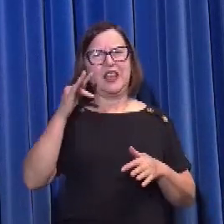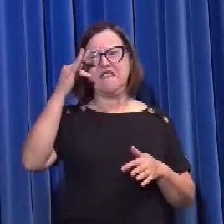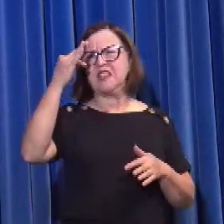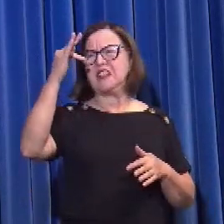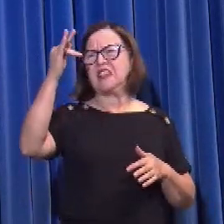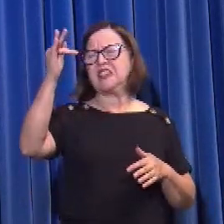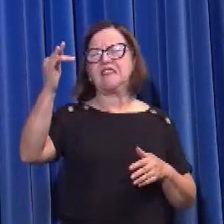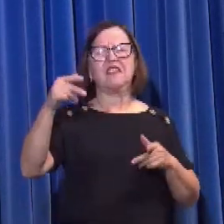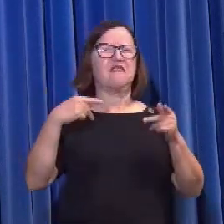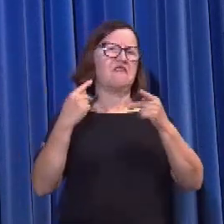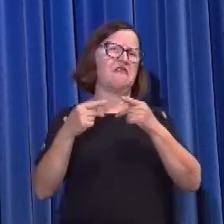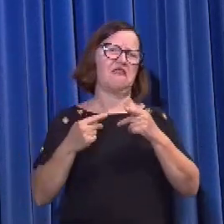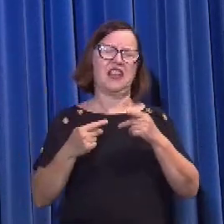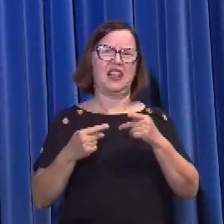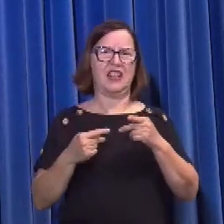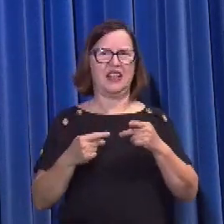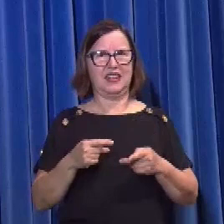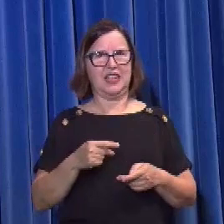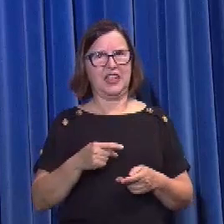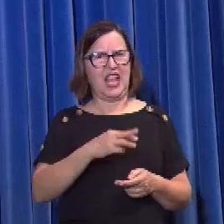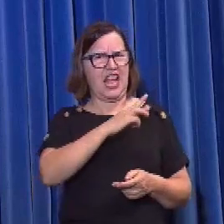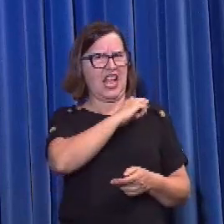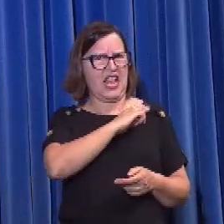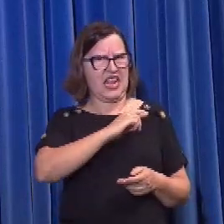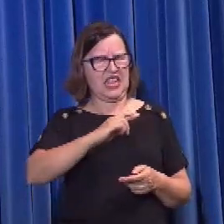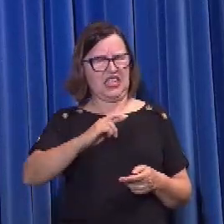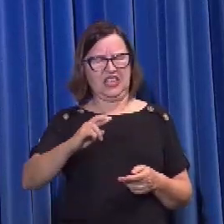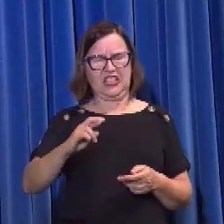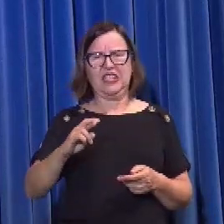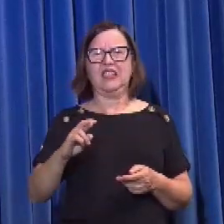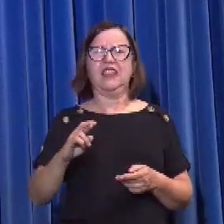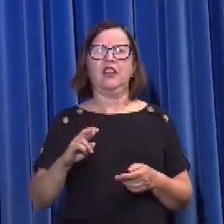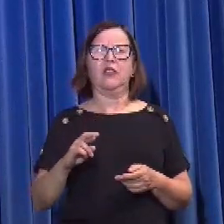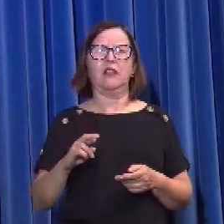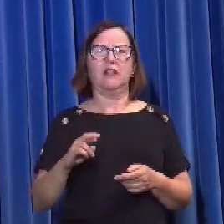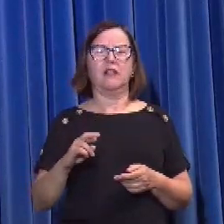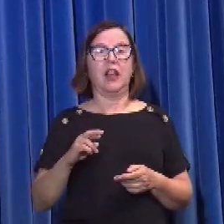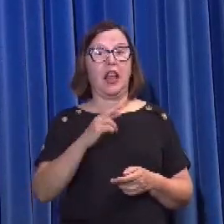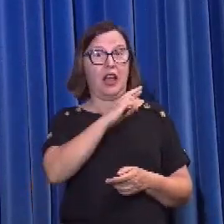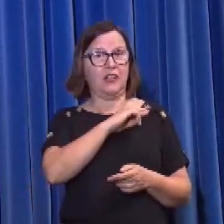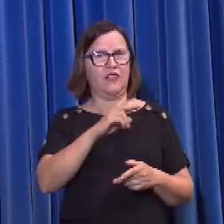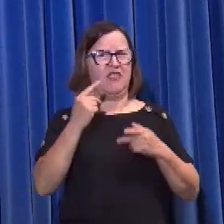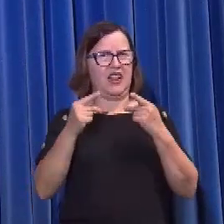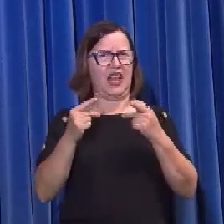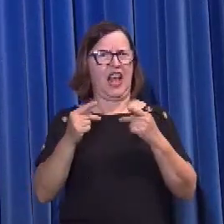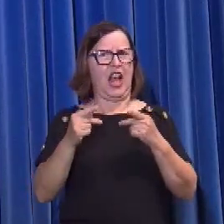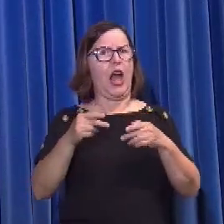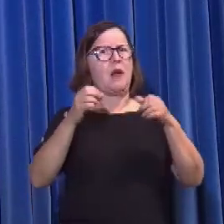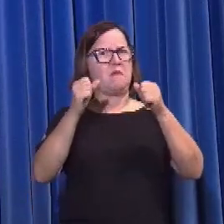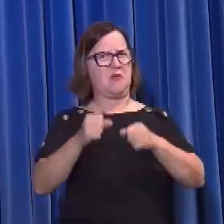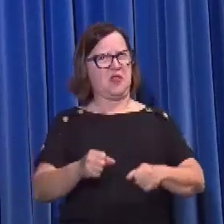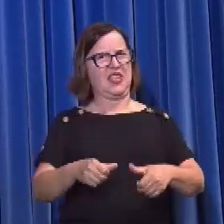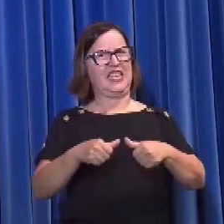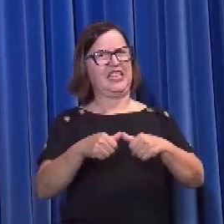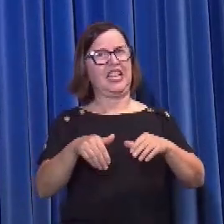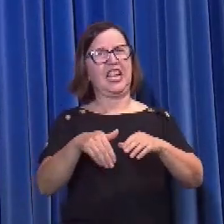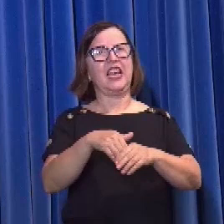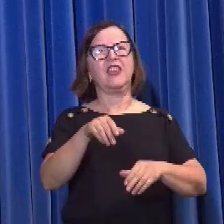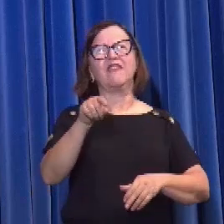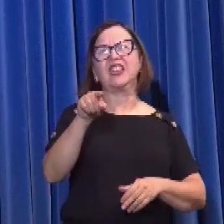a religião centrada no homem? A religião centrada no homem, ela vai dizer assim: não, o poder está em você.